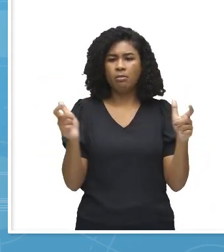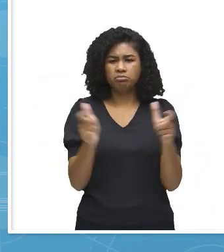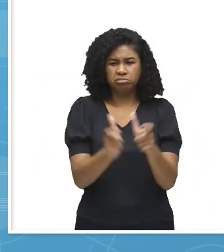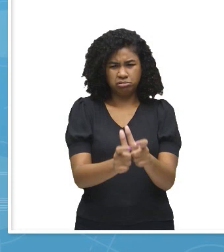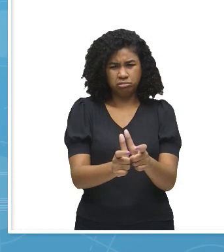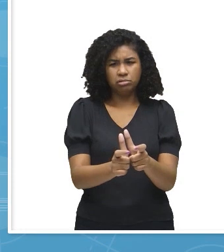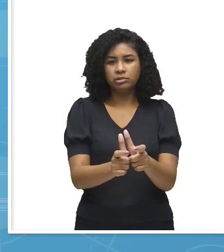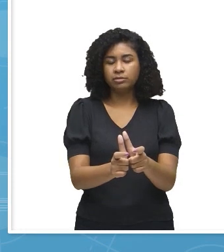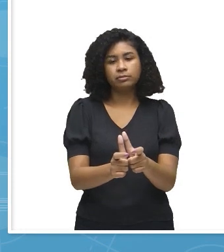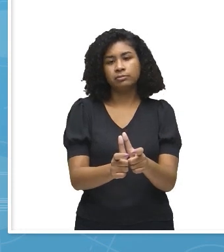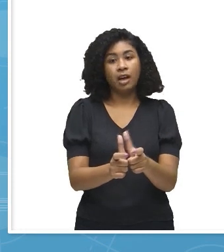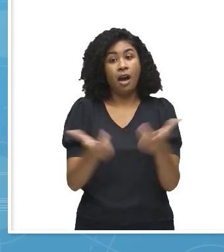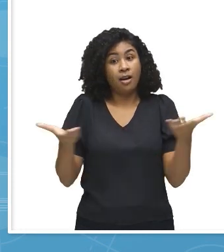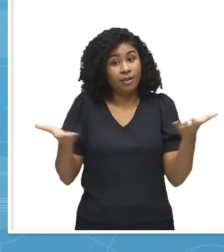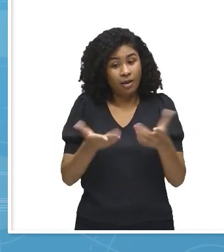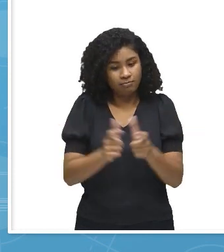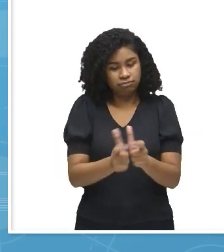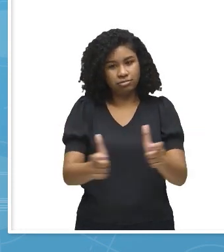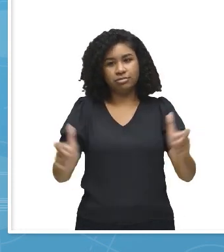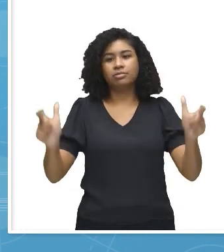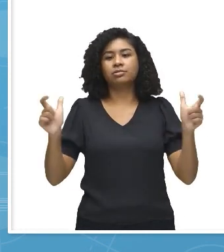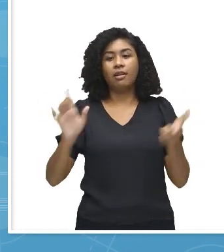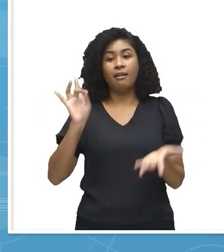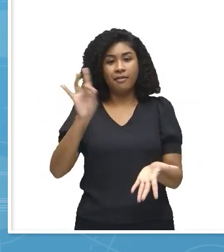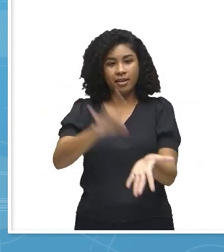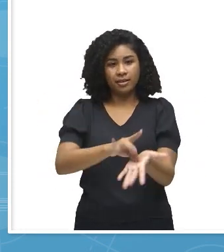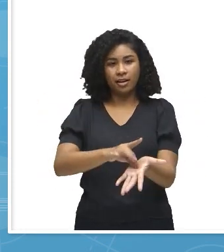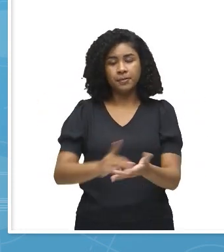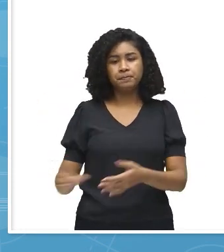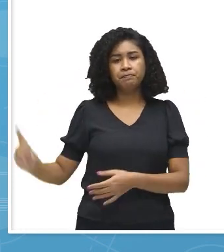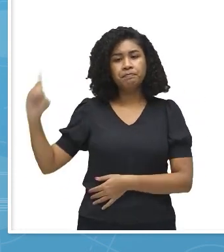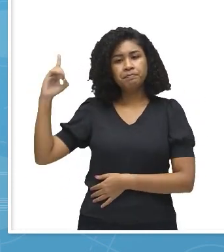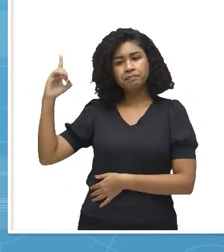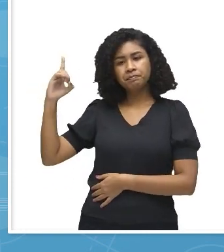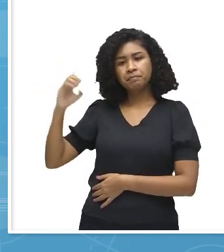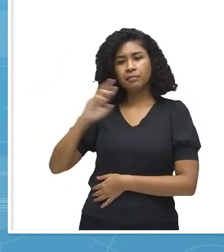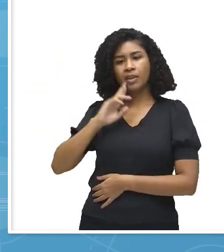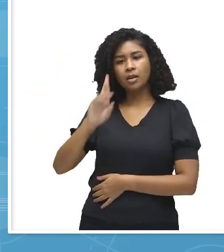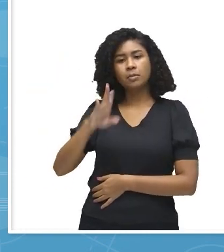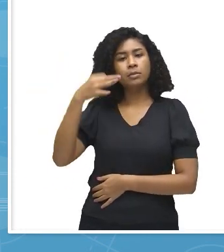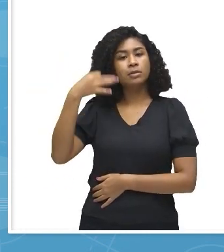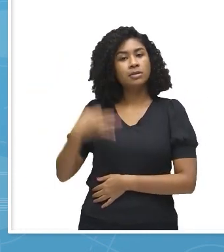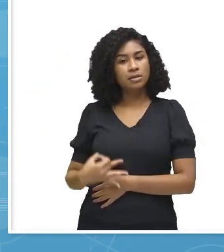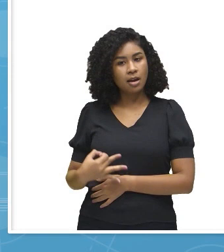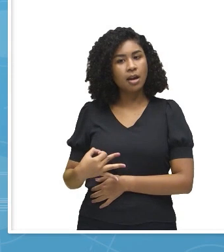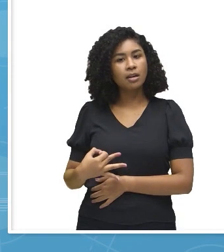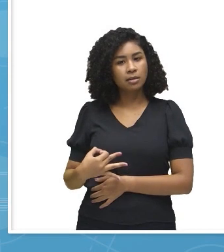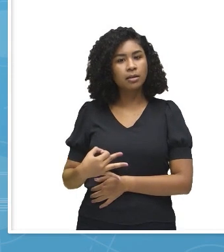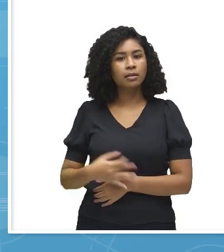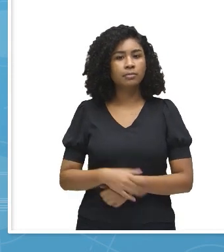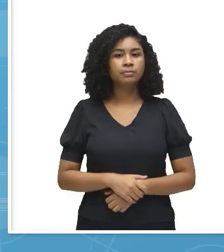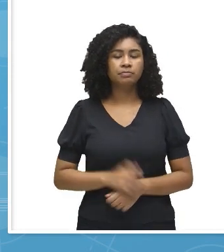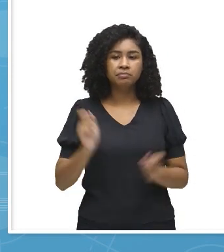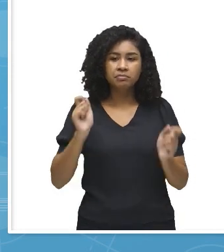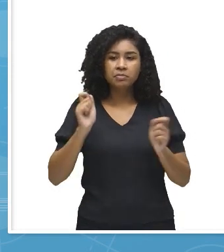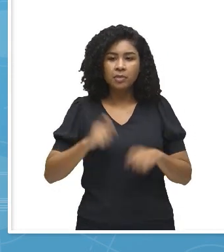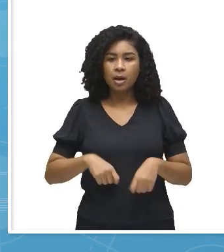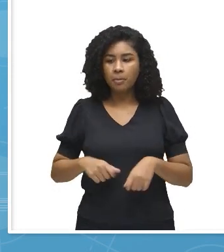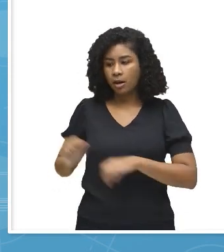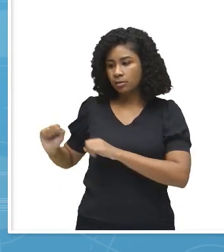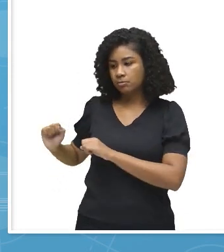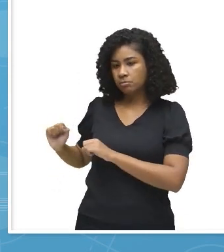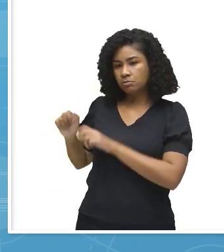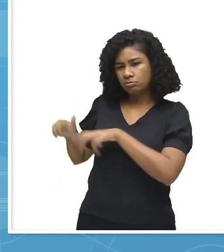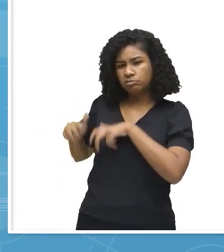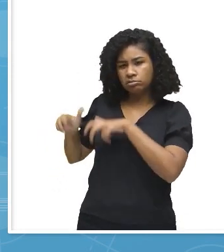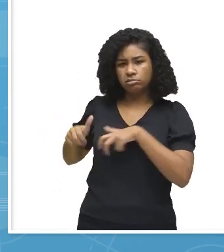oferta ela aumentou. Letra D, que é a resposta correta, e parabéns para todo mundo que acertou. O aumento da migração campo-cidade,